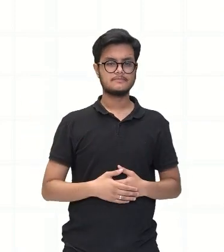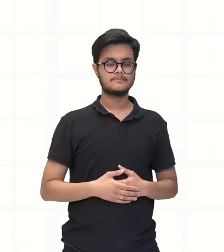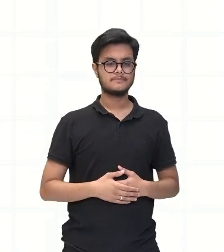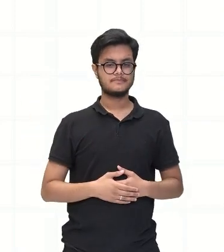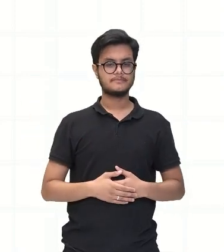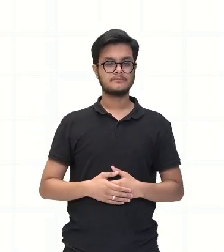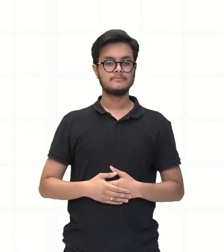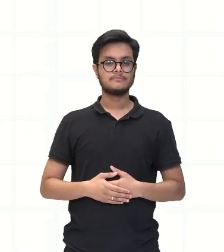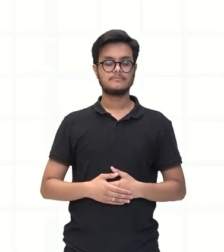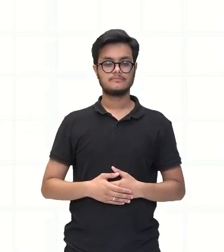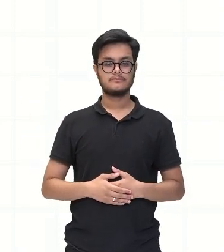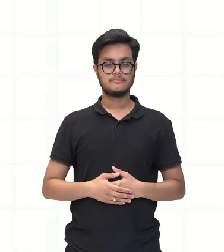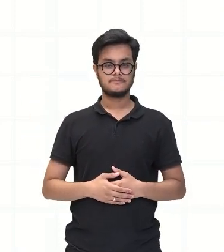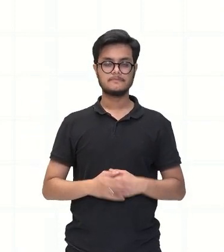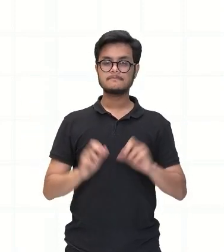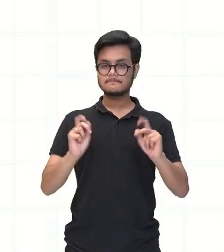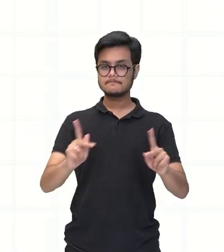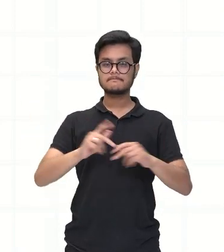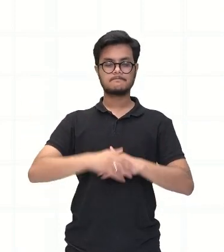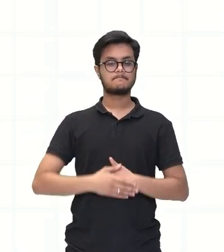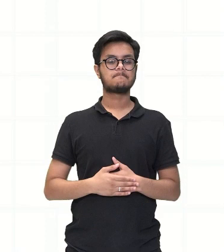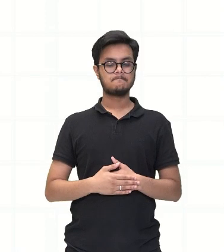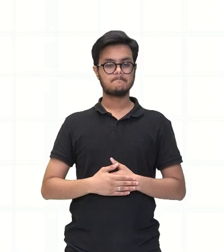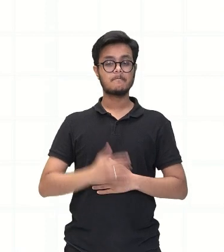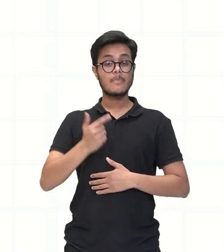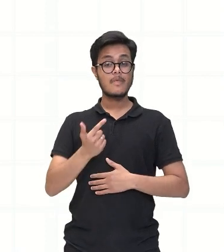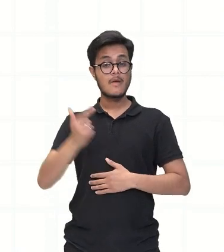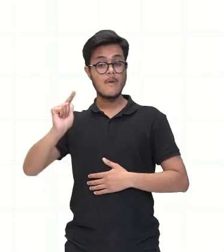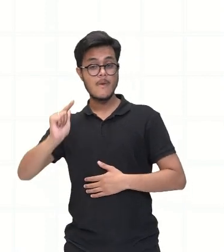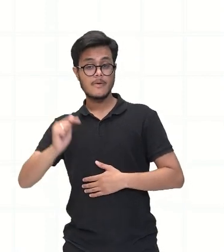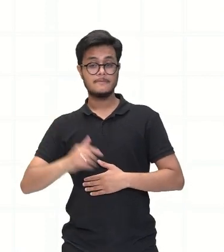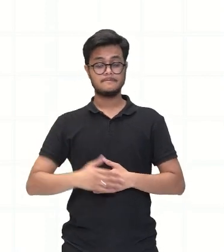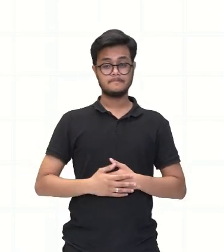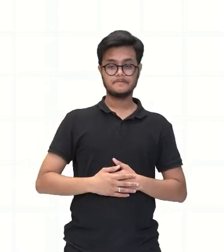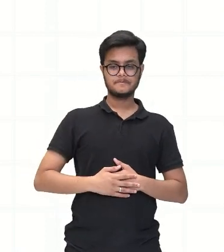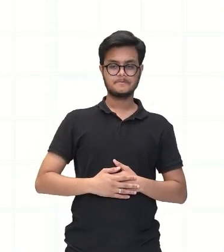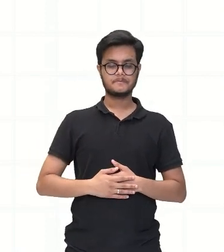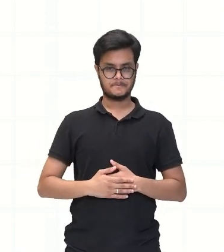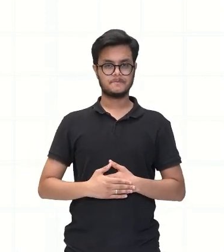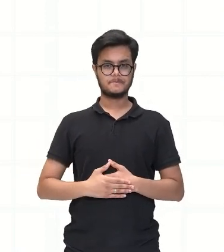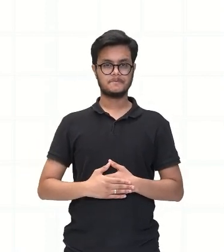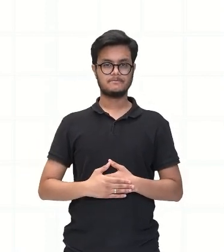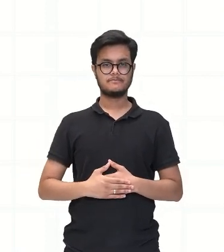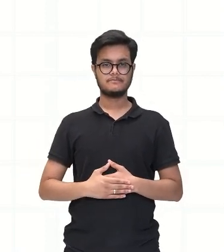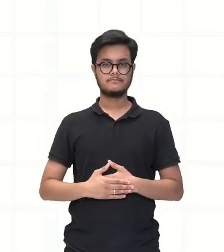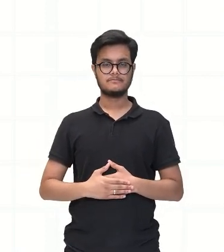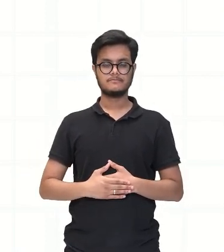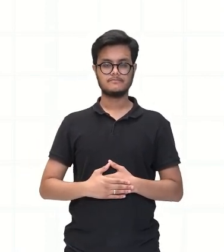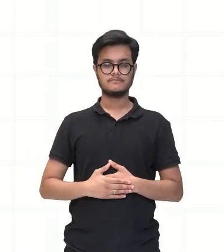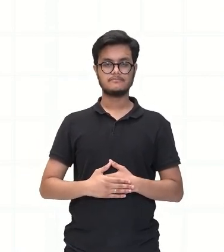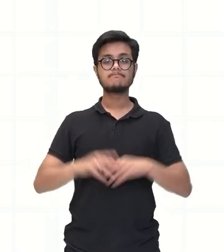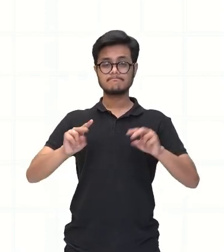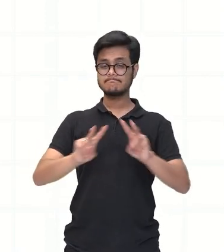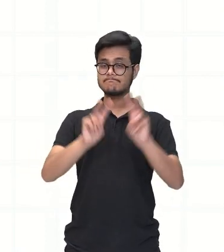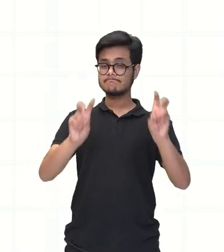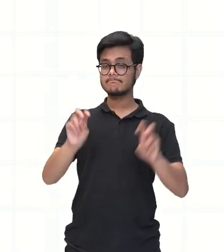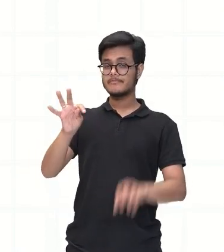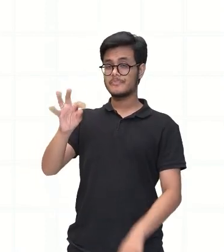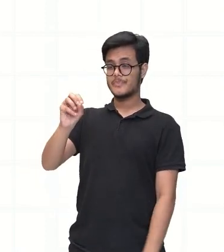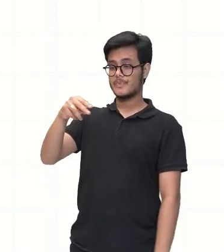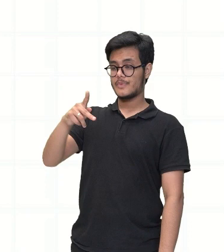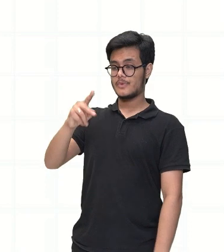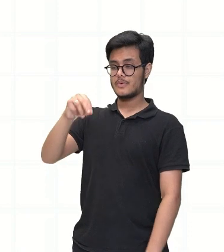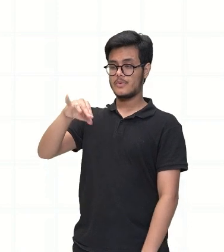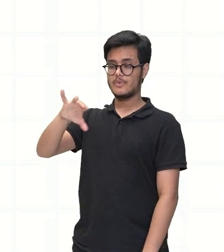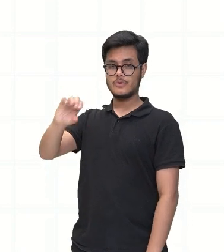de Todos os Santos, ok? Prosseguindo, temos outra observação a respeito aqui dos topônimos. Ó,